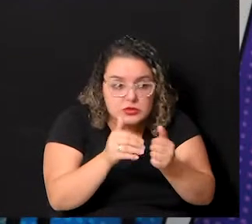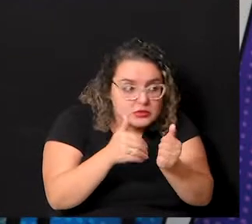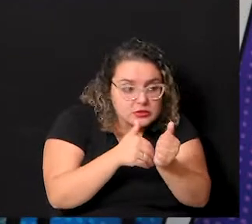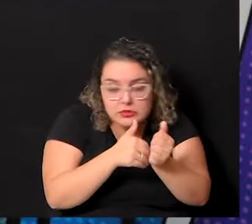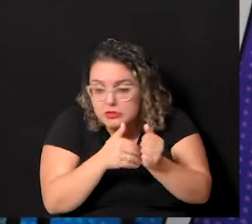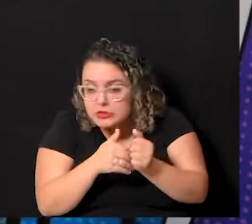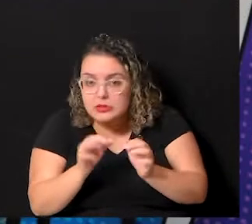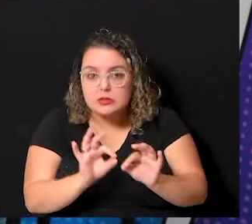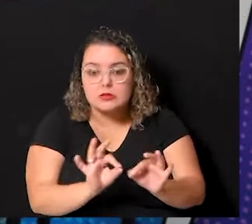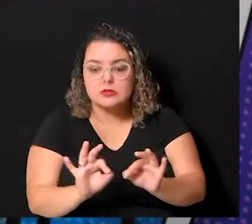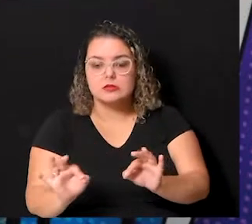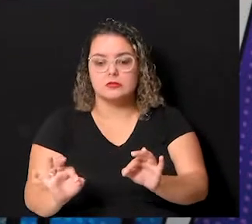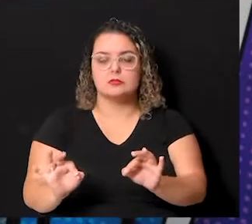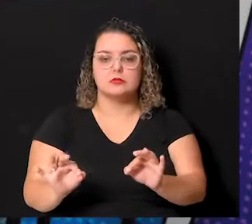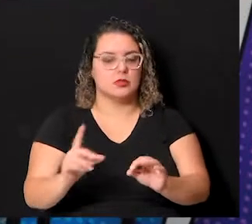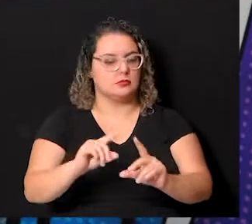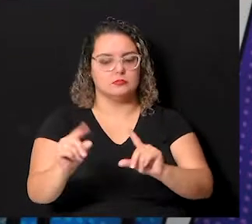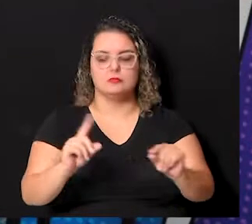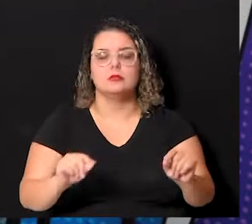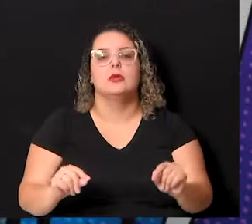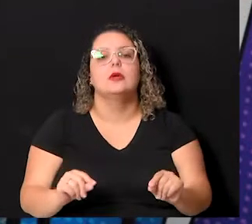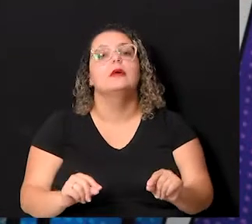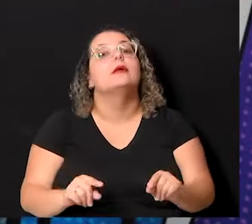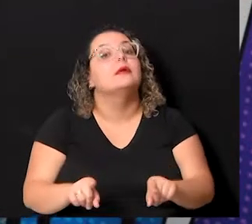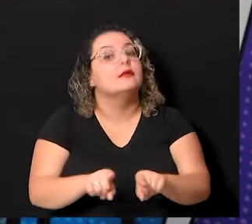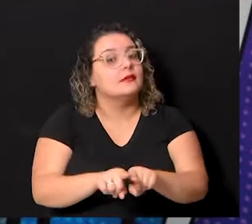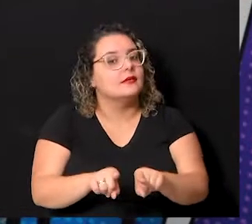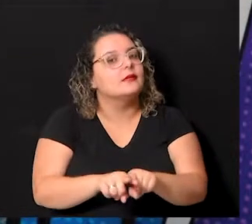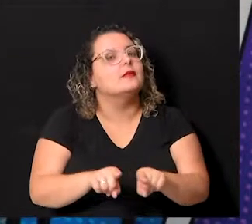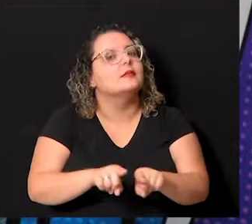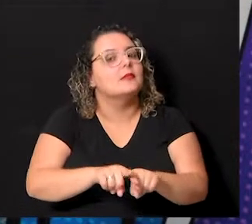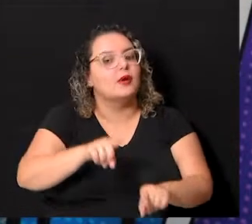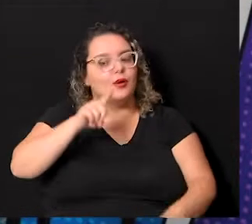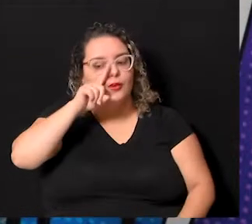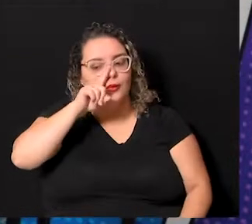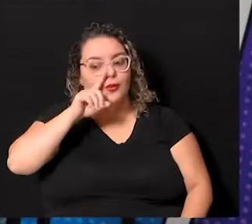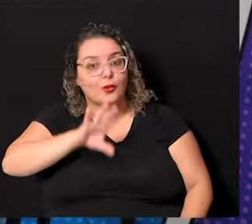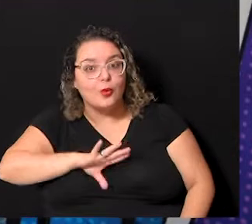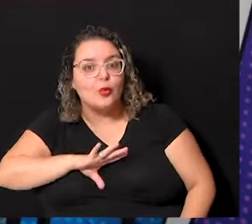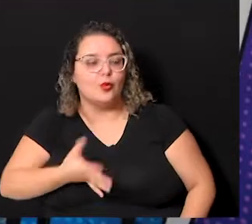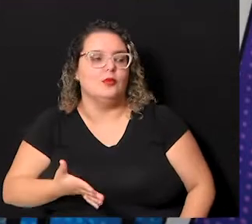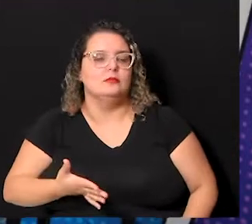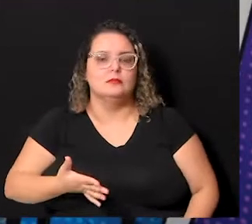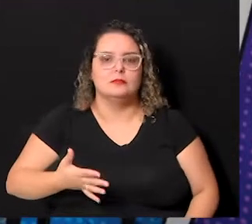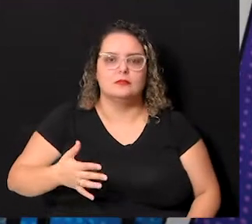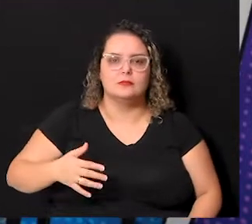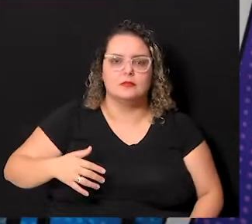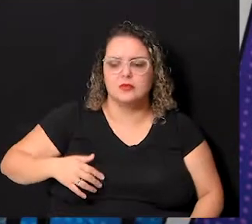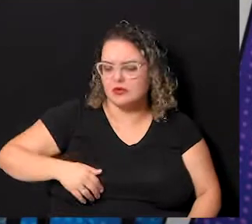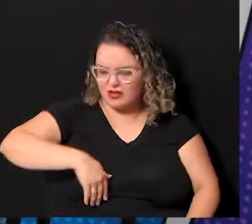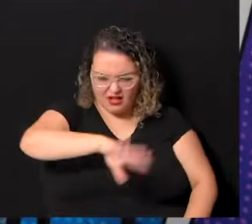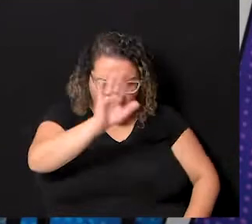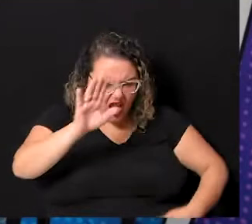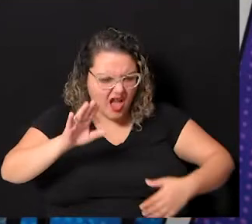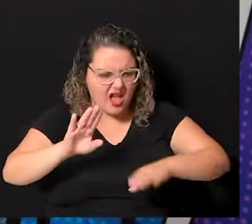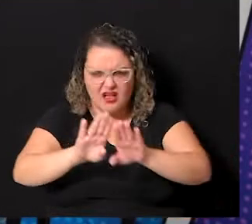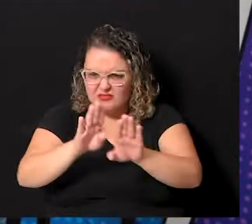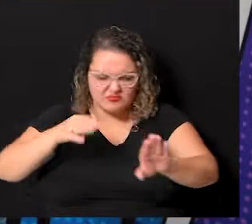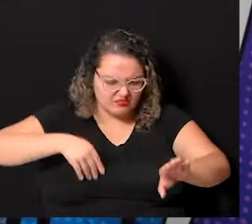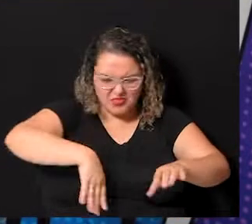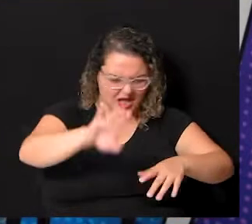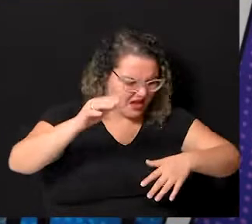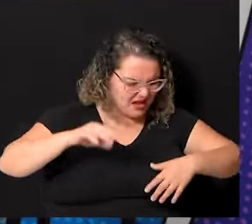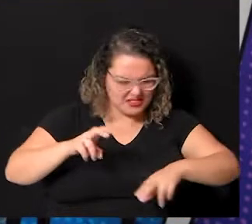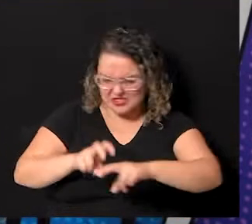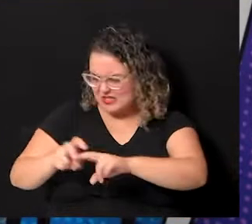tal. E tem alguma coisa de ação também, porque chega uma hora que o cara começa a chutar as portas, chutar